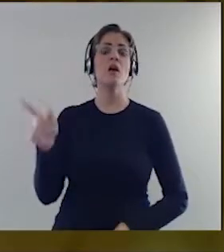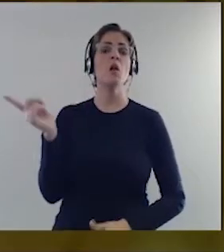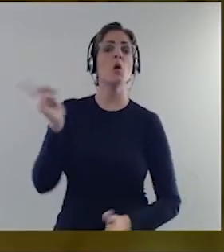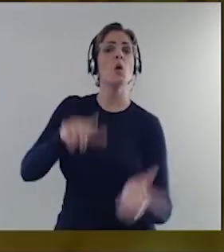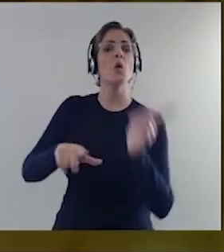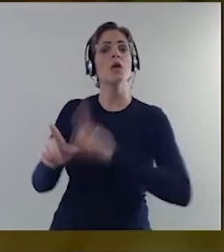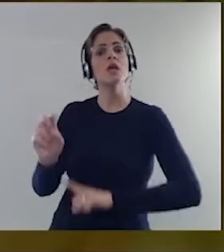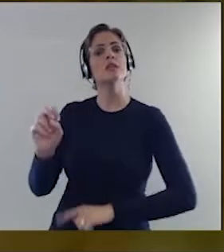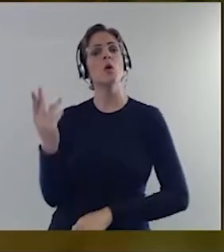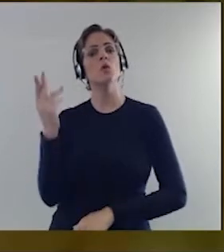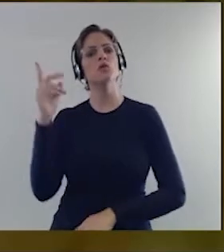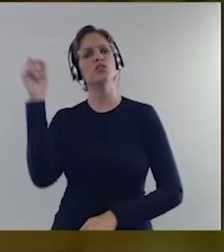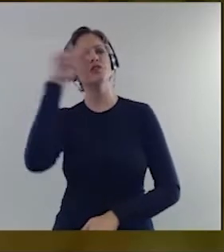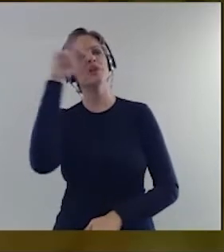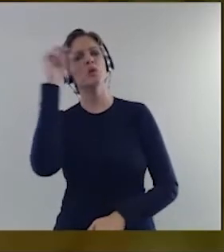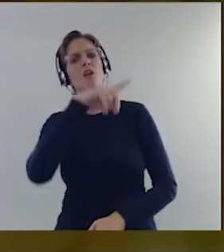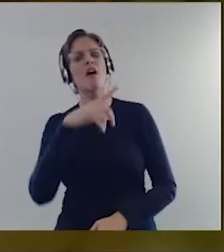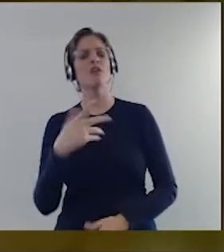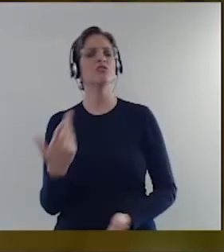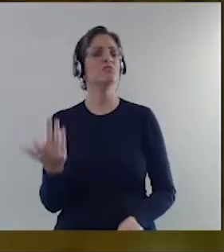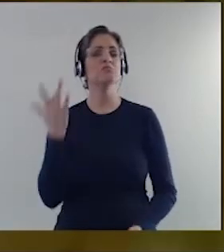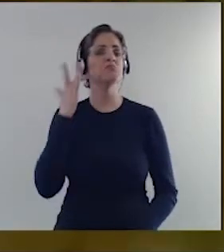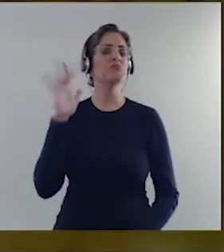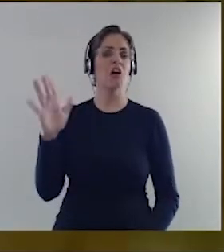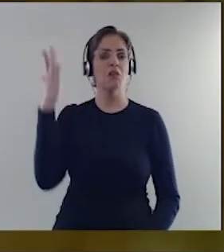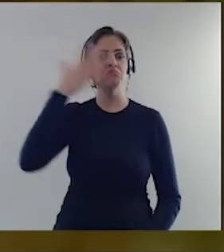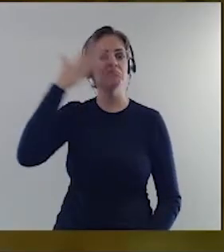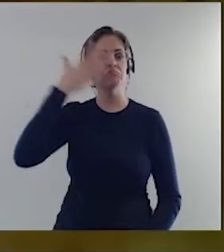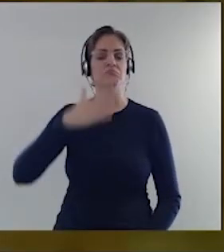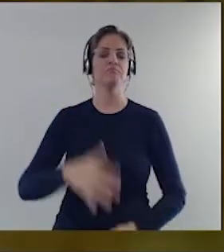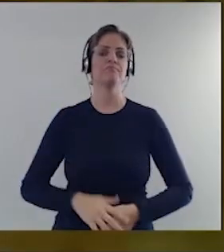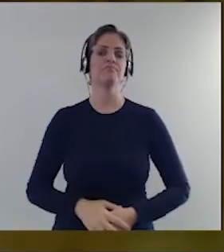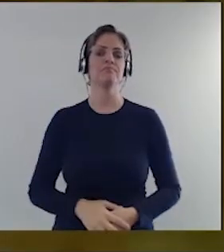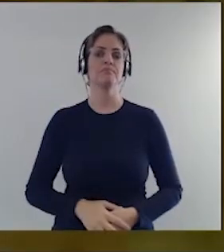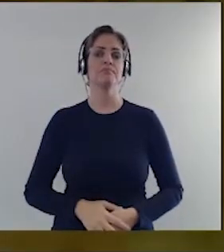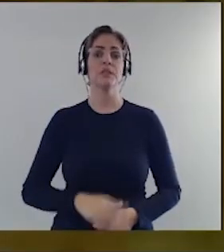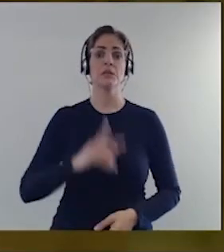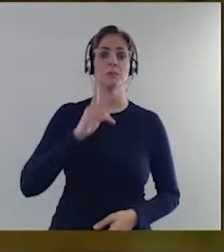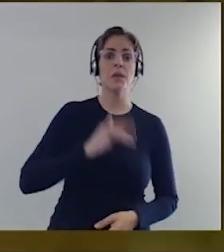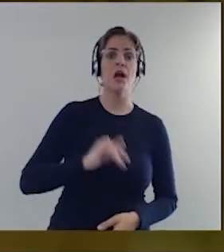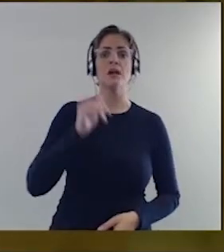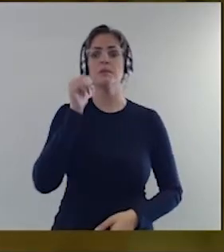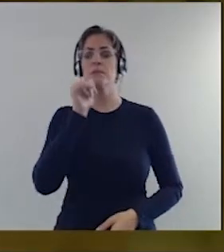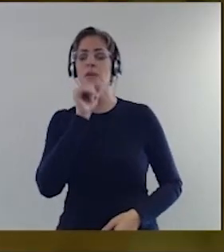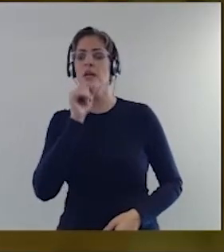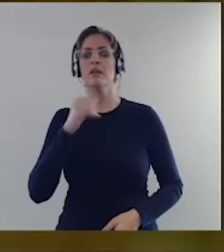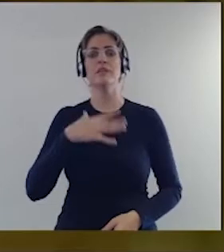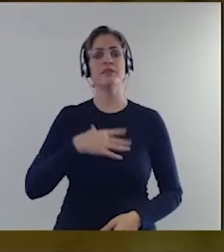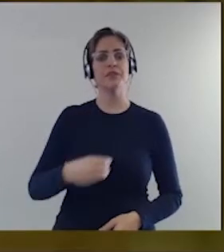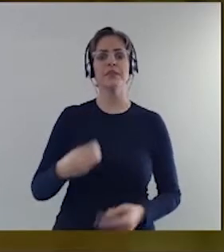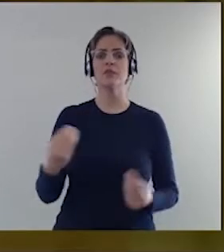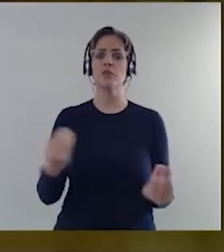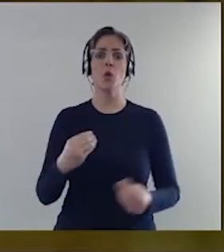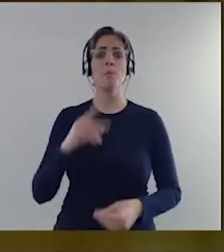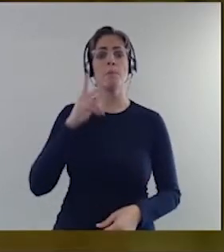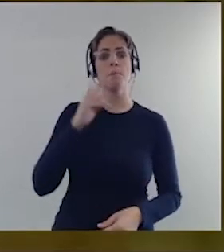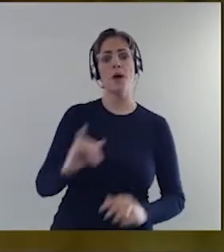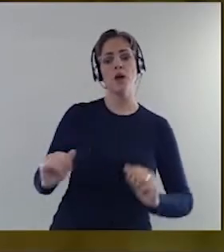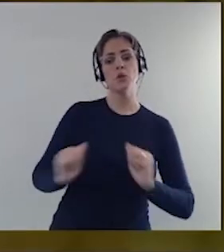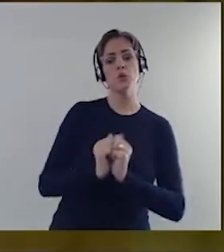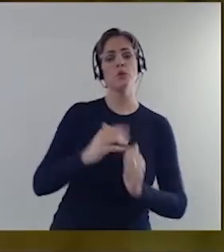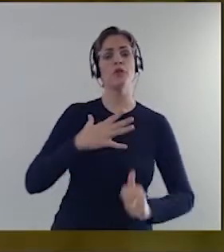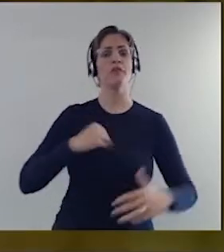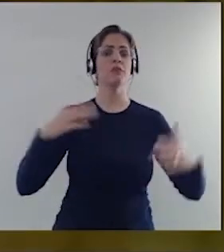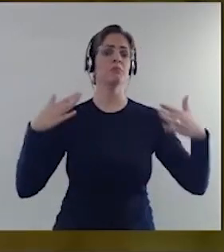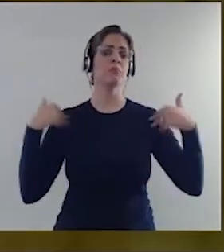as dificuldades que os filhos enfrentavam. Pais e filhos passeavam, eventualmente, passavam